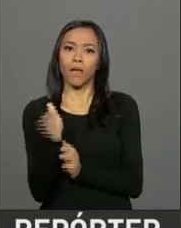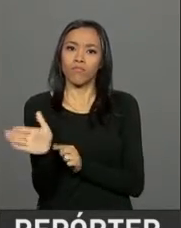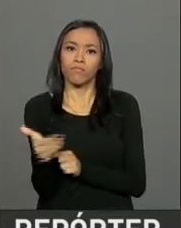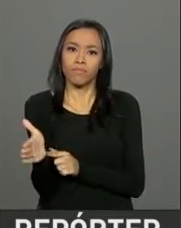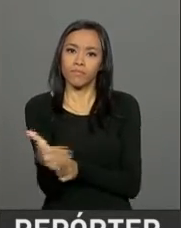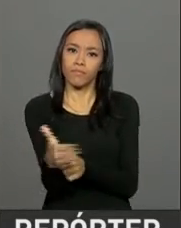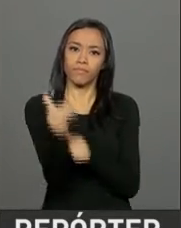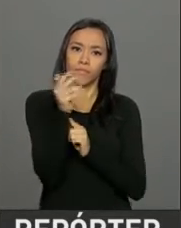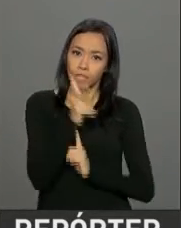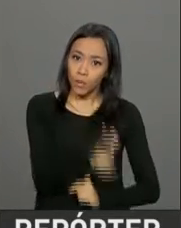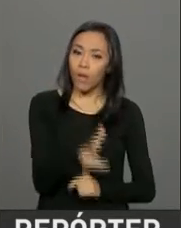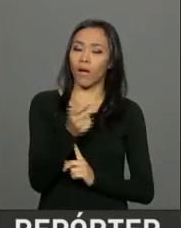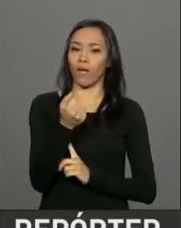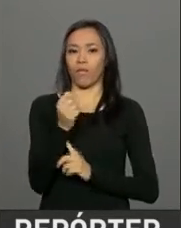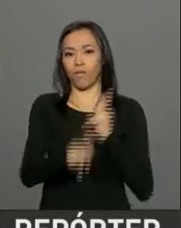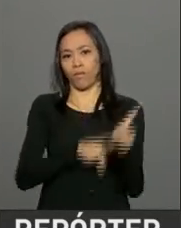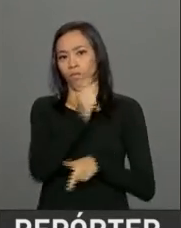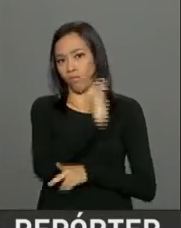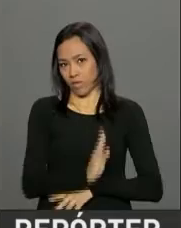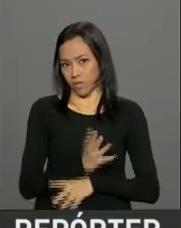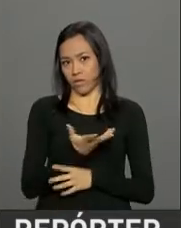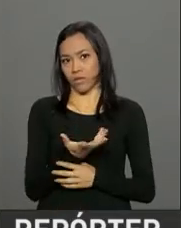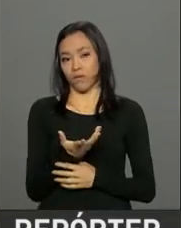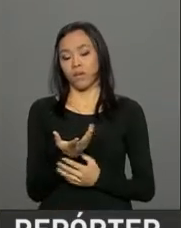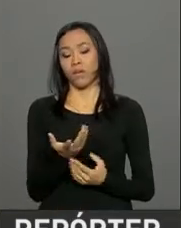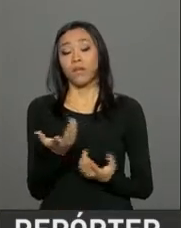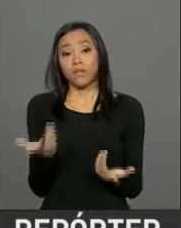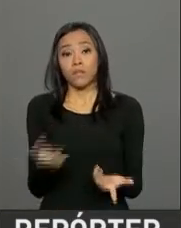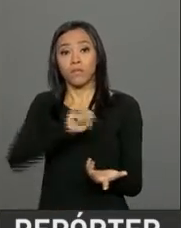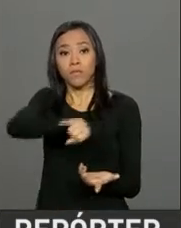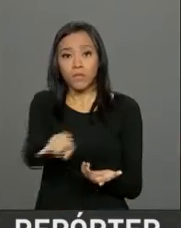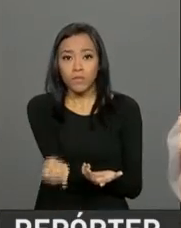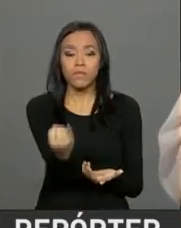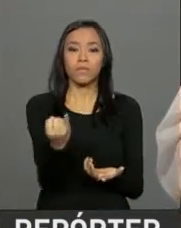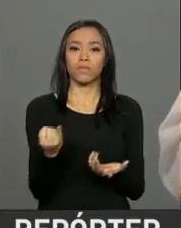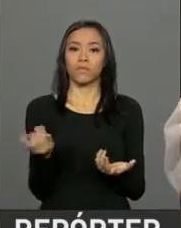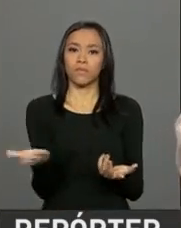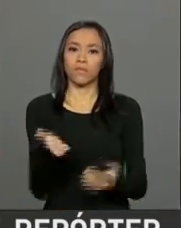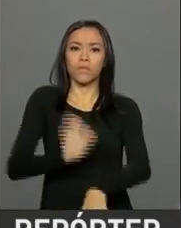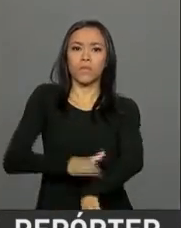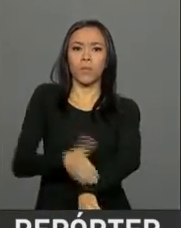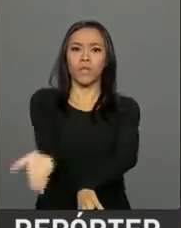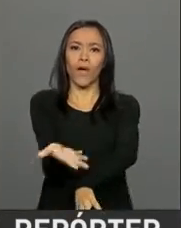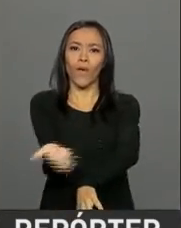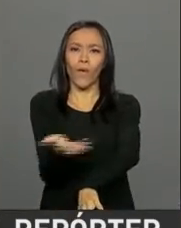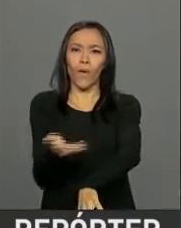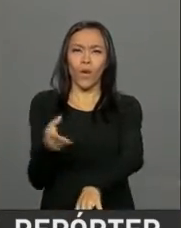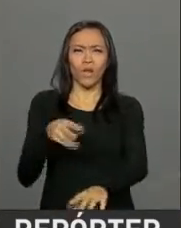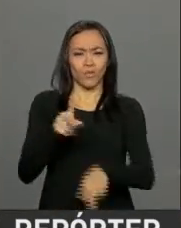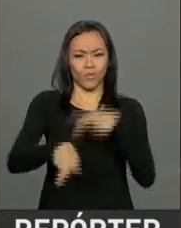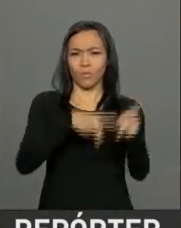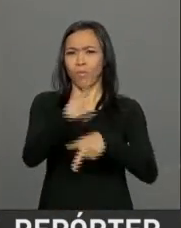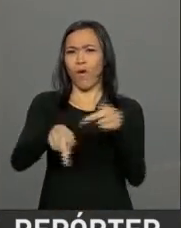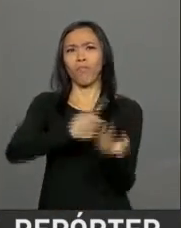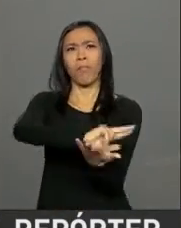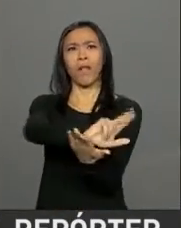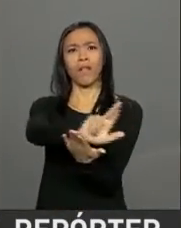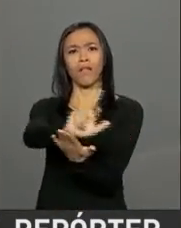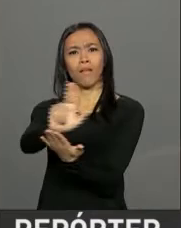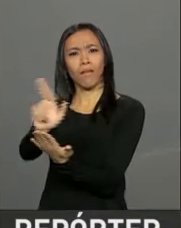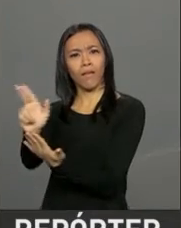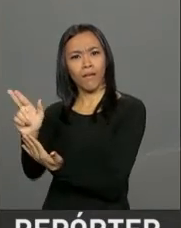o povo brasileiro tem tido. Aproveitando este momento de união dos povos em